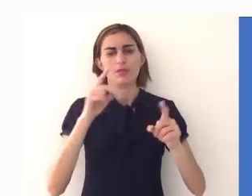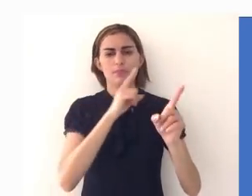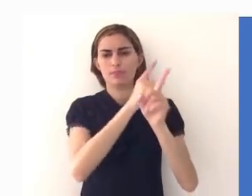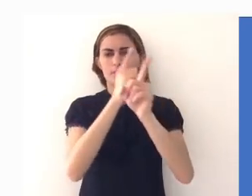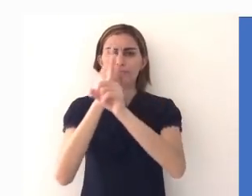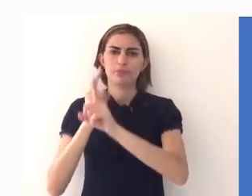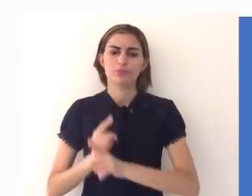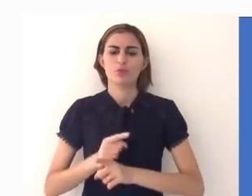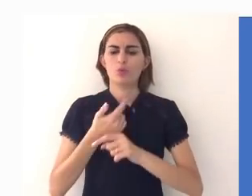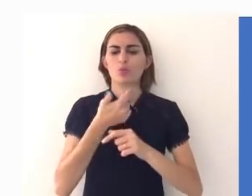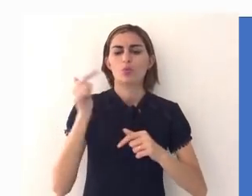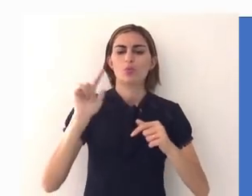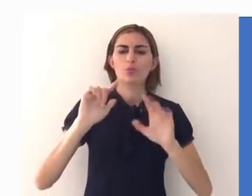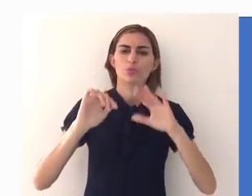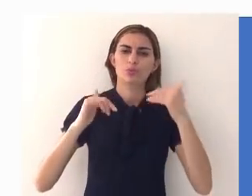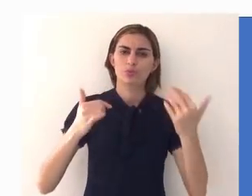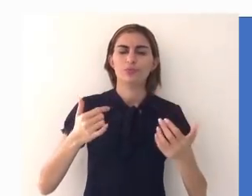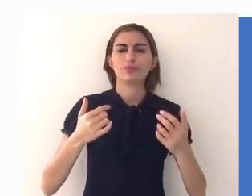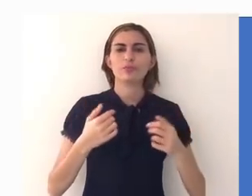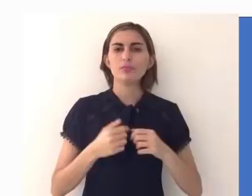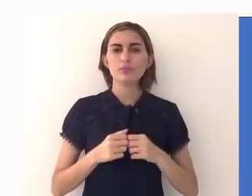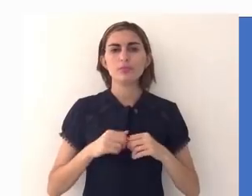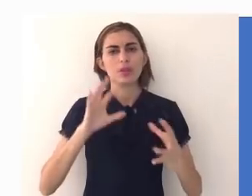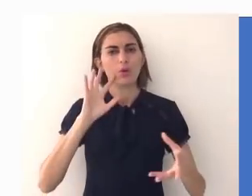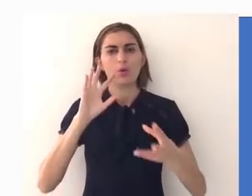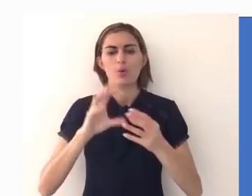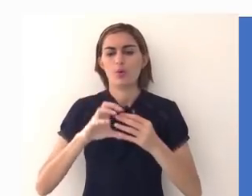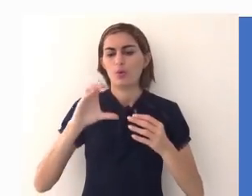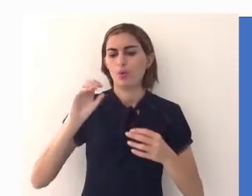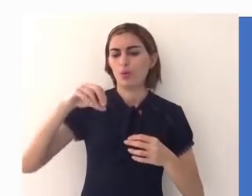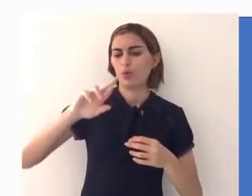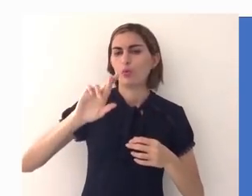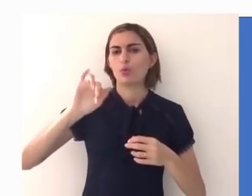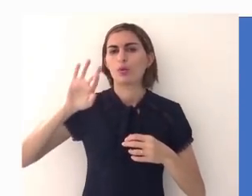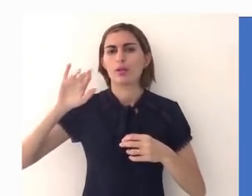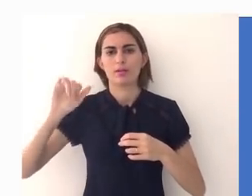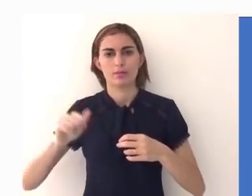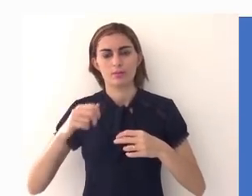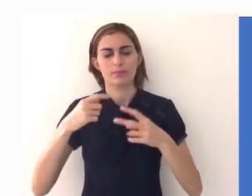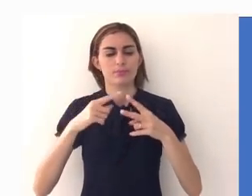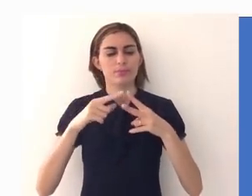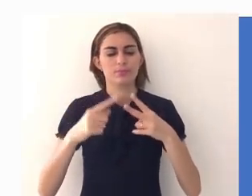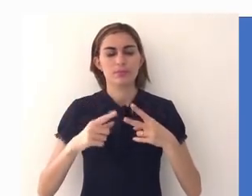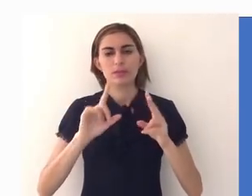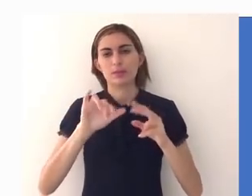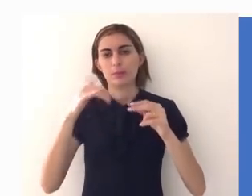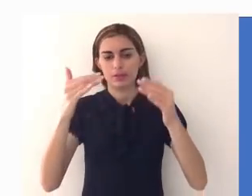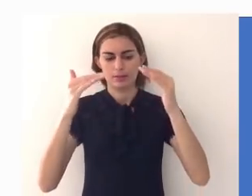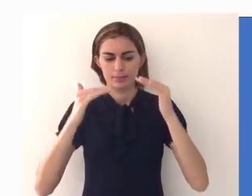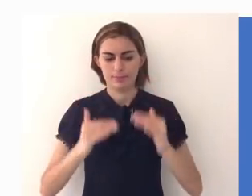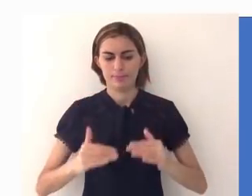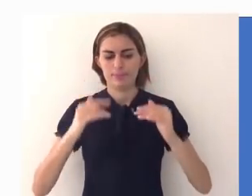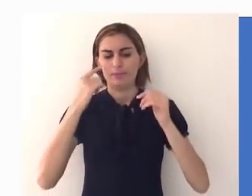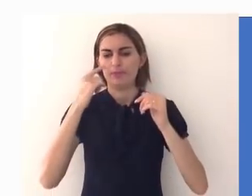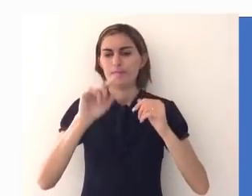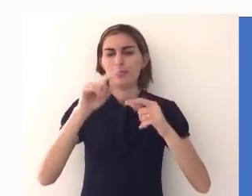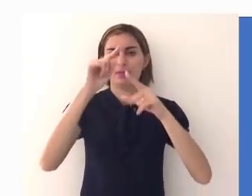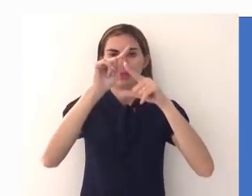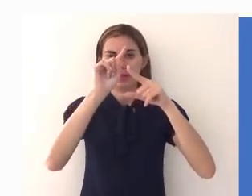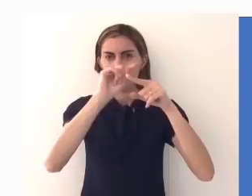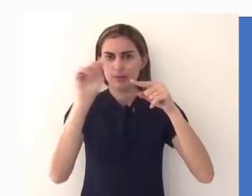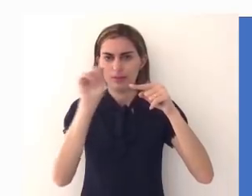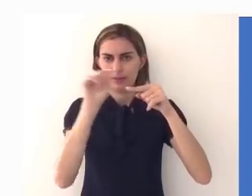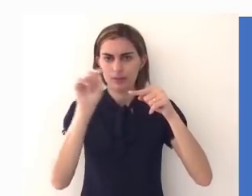gente já identificou outro lado de congruência para os dois triângulos. E a gente tem um ângulozinho aí, ó, com um